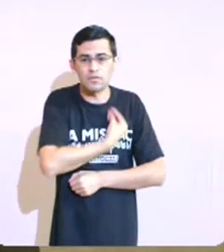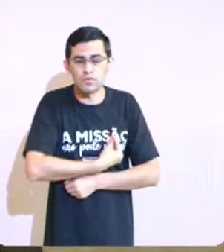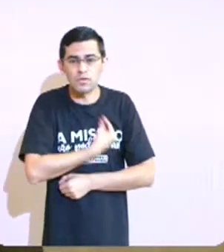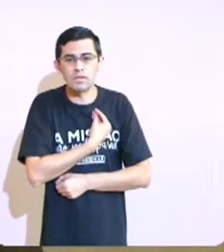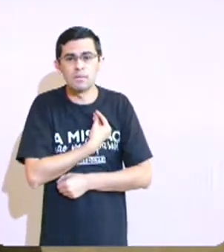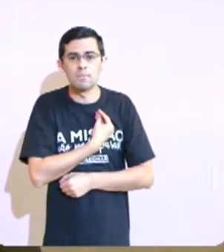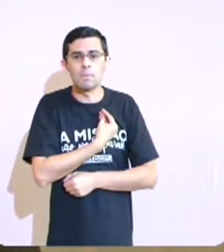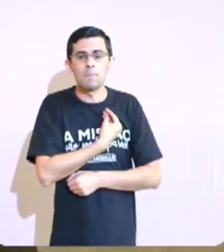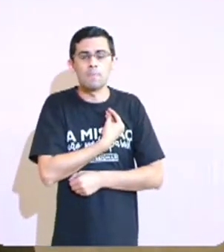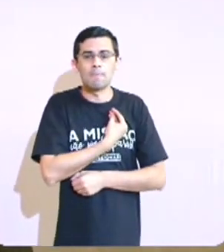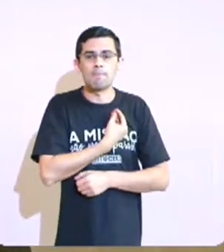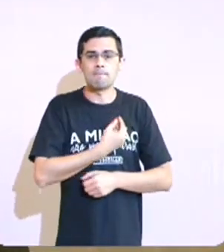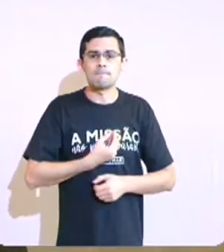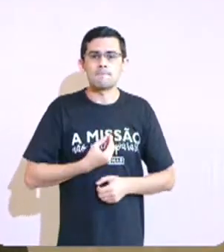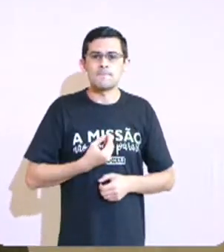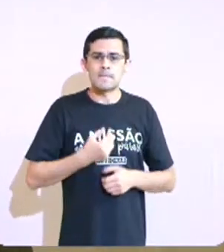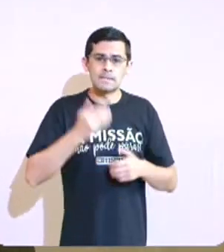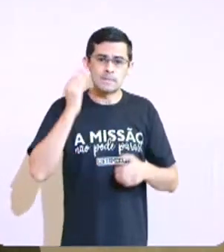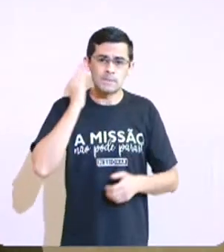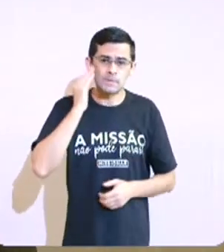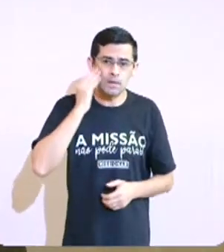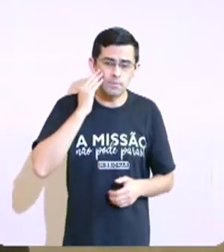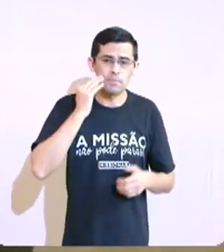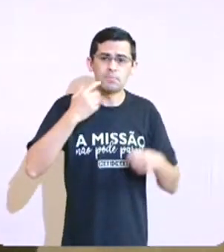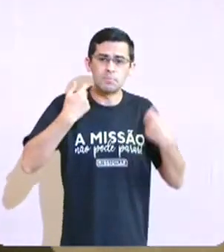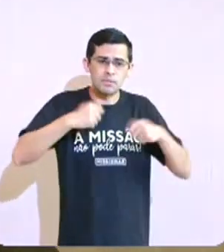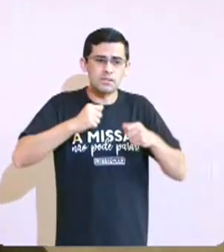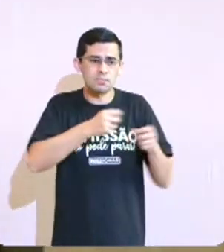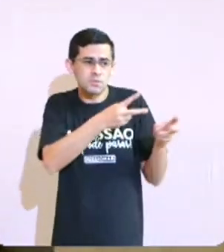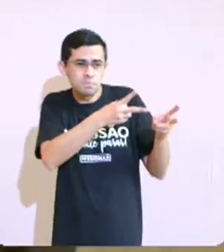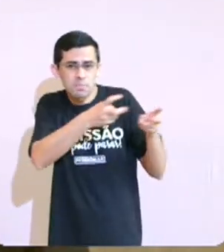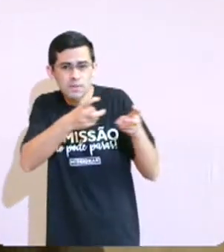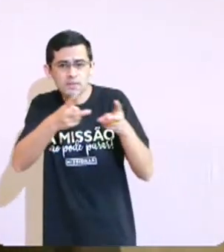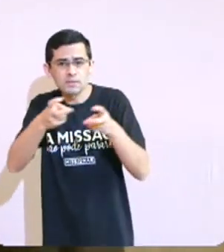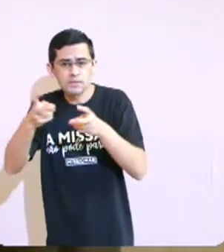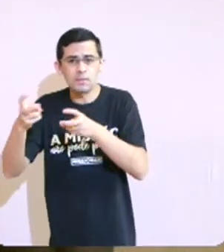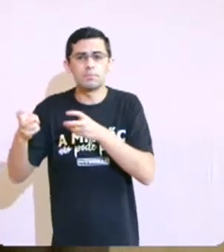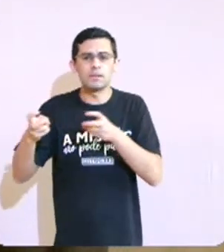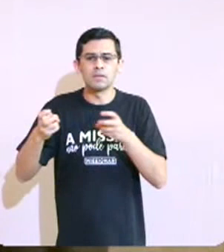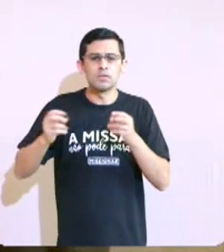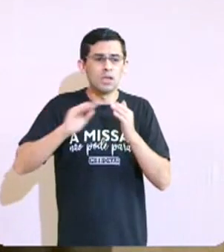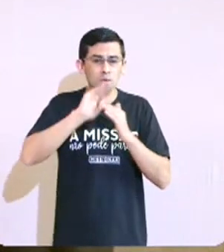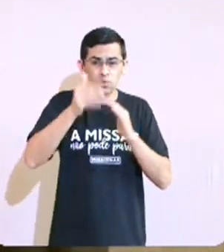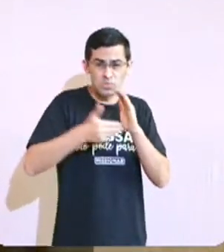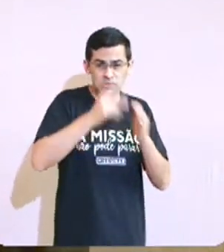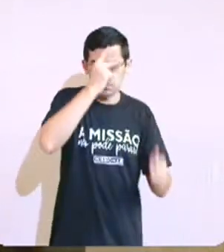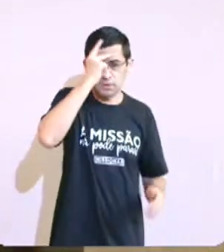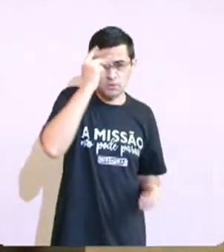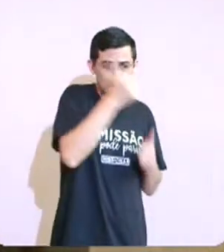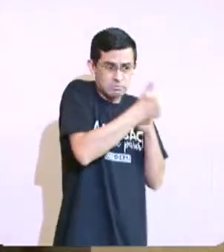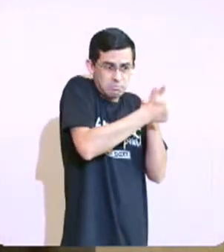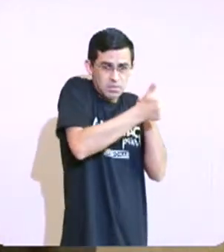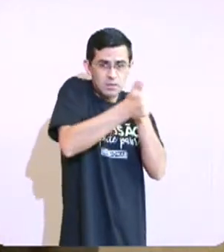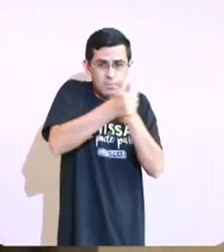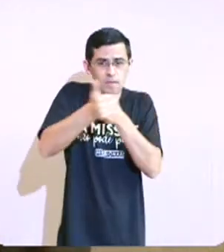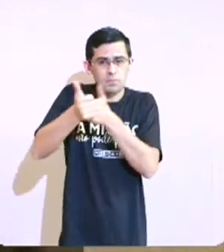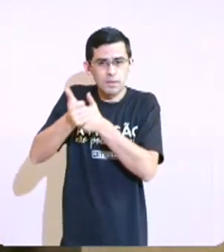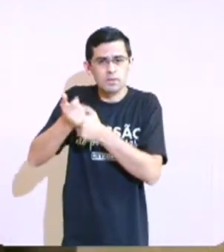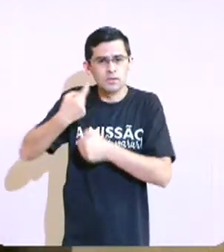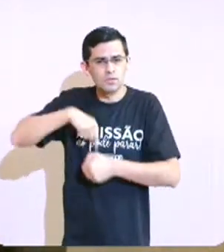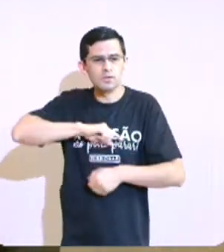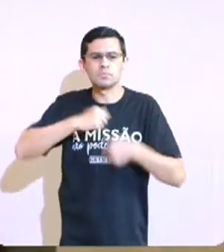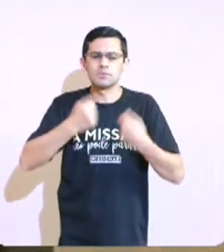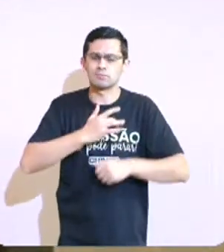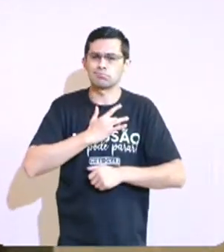não em solo forte, rochoso, mas em areia apenas, com o vento vem e derruba. Nós temos que